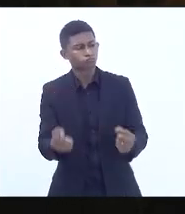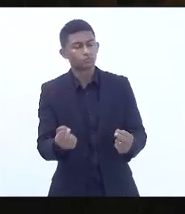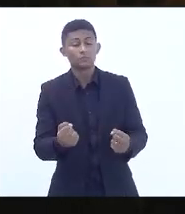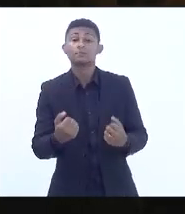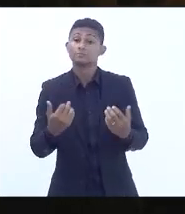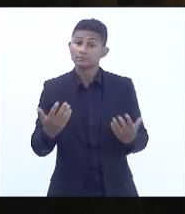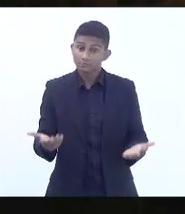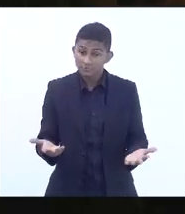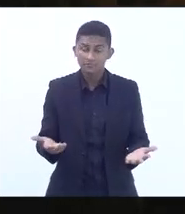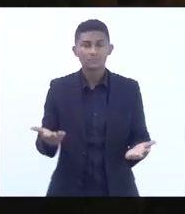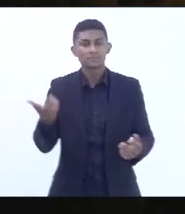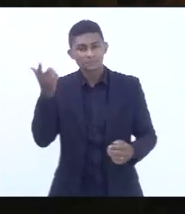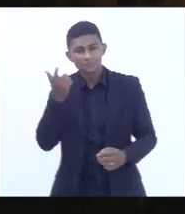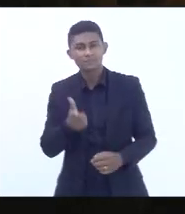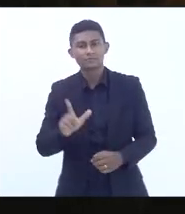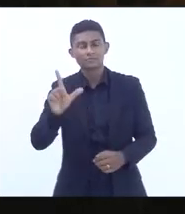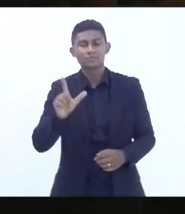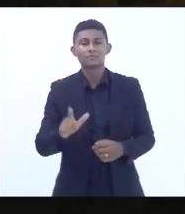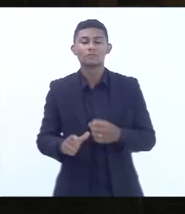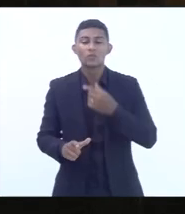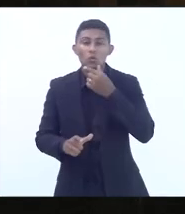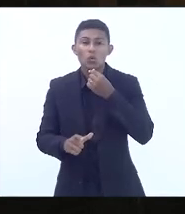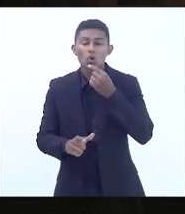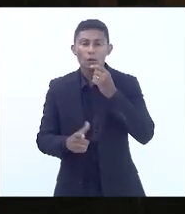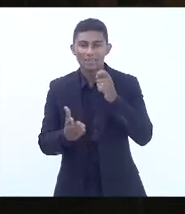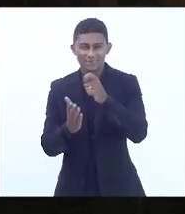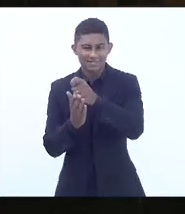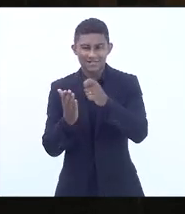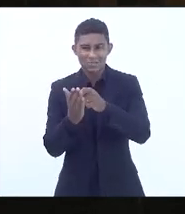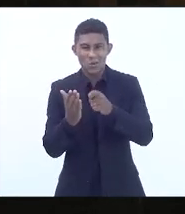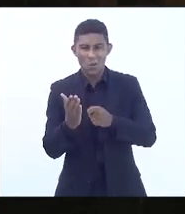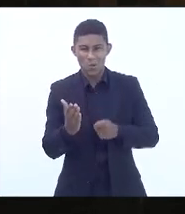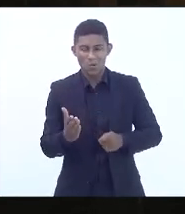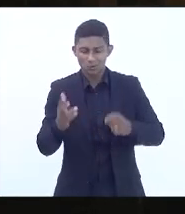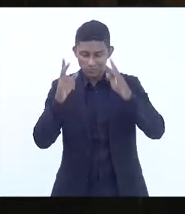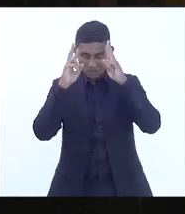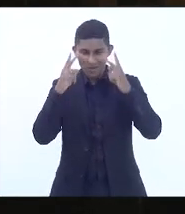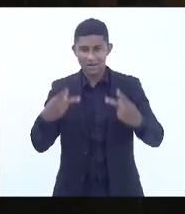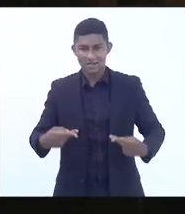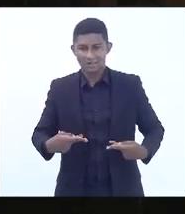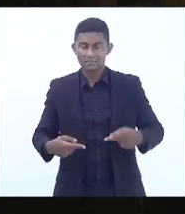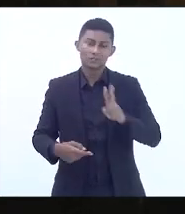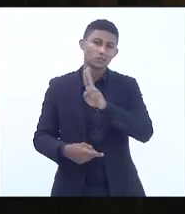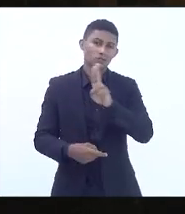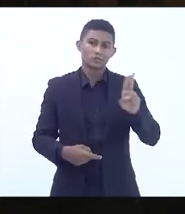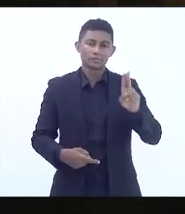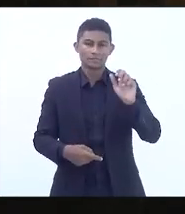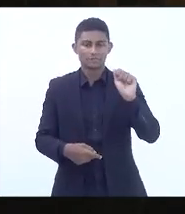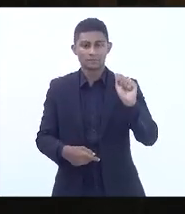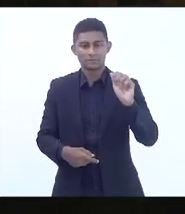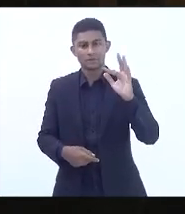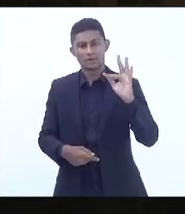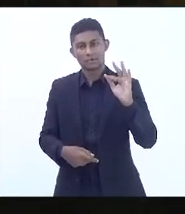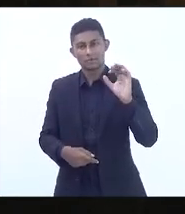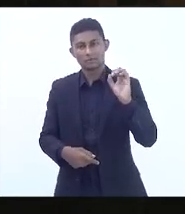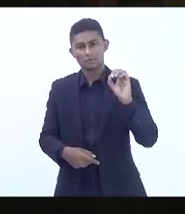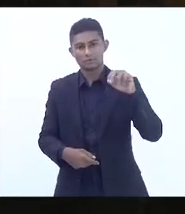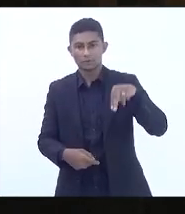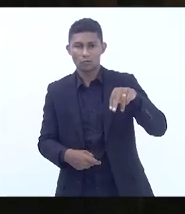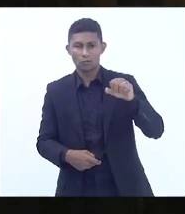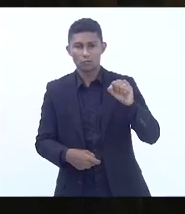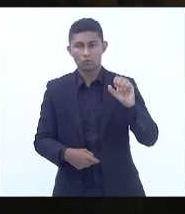sucedeu ao diplomata, escritor humanista, Afonso Arinos de Melo